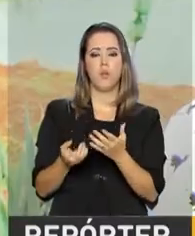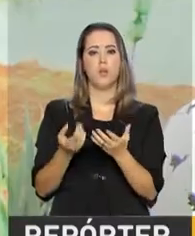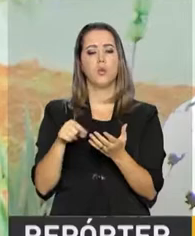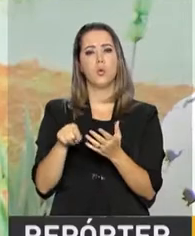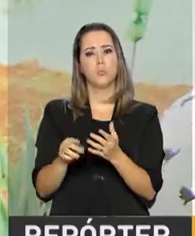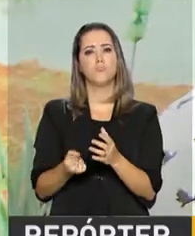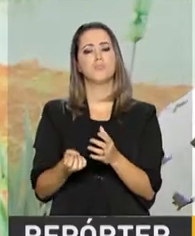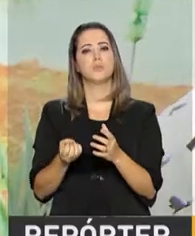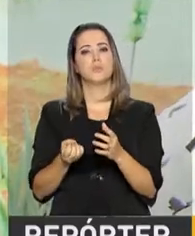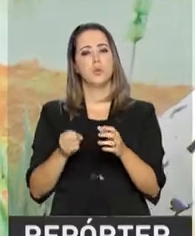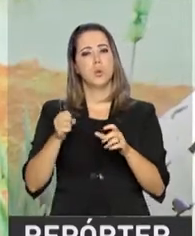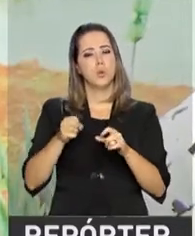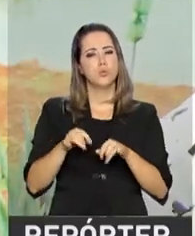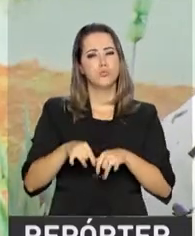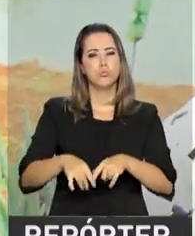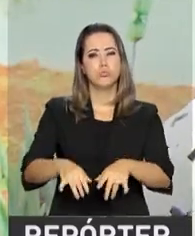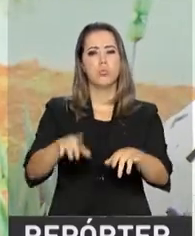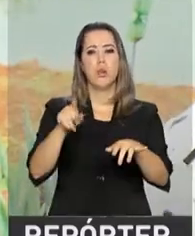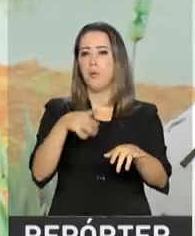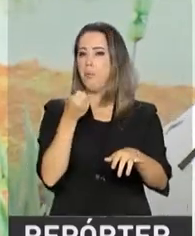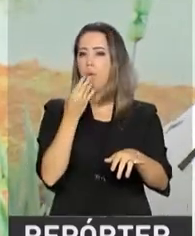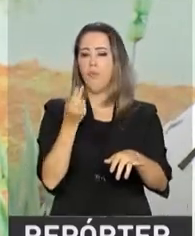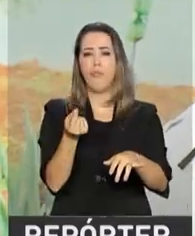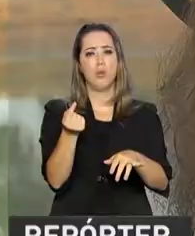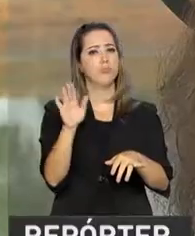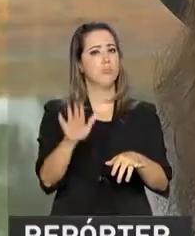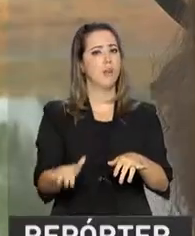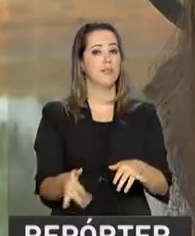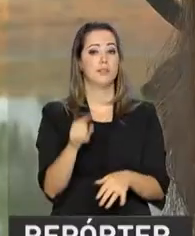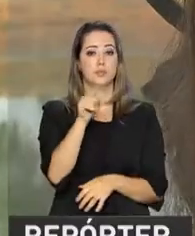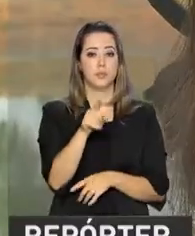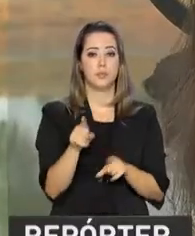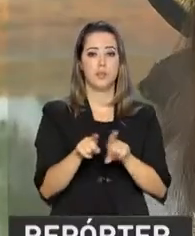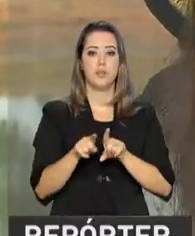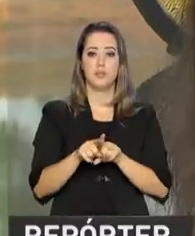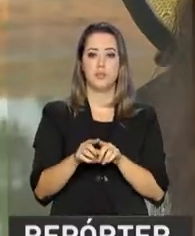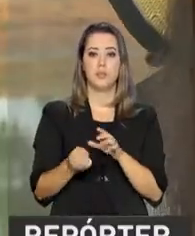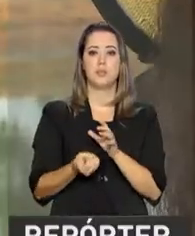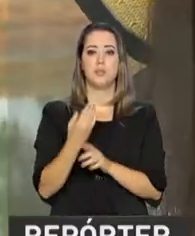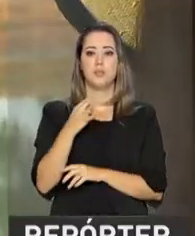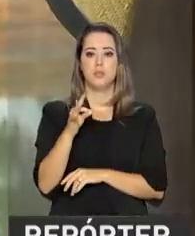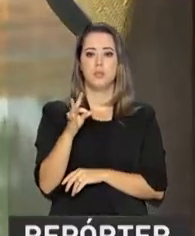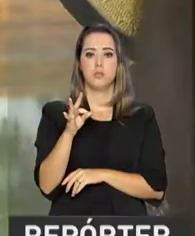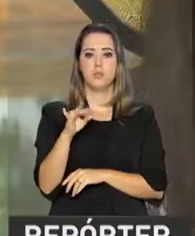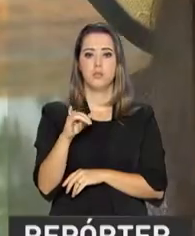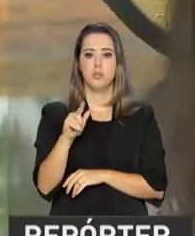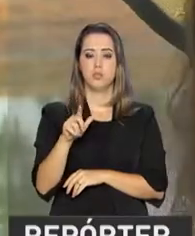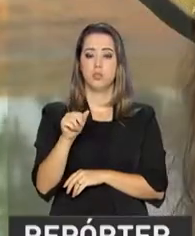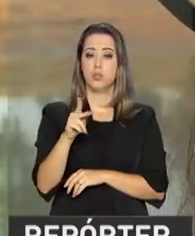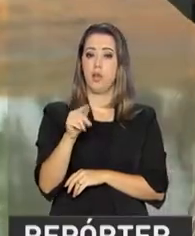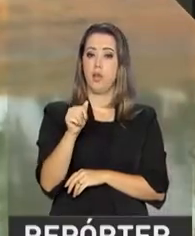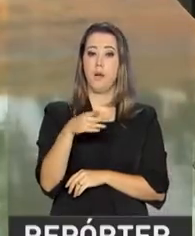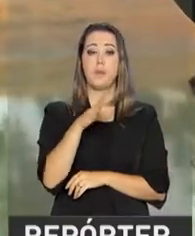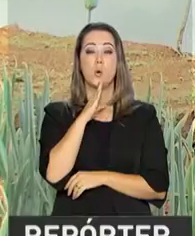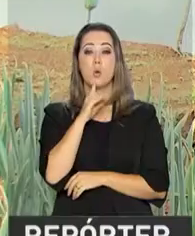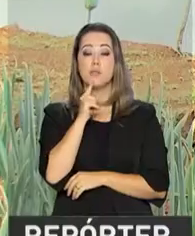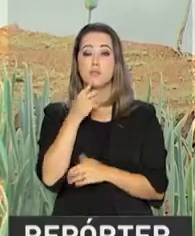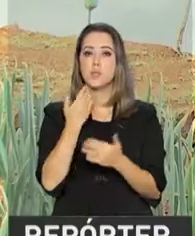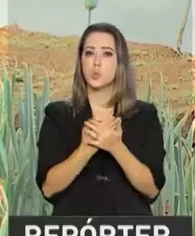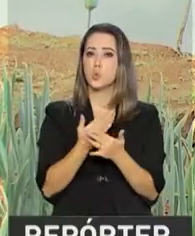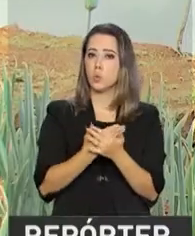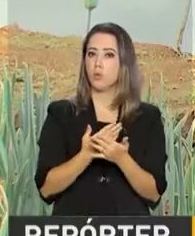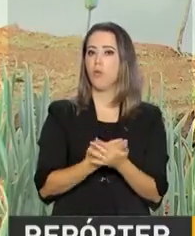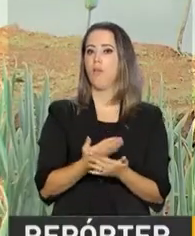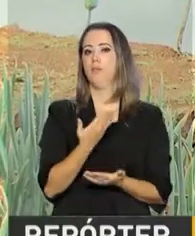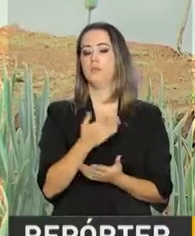né a bióloga célia regina também cria tilápia para ela é necessário conhecimento para não ter prejuízo no negócio trata